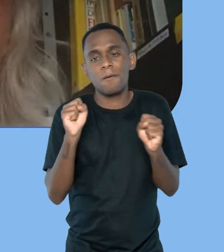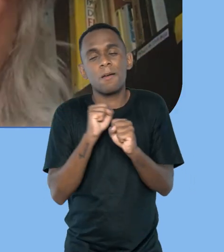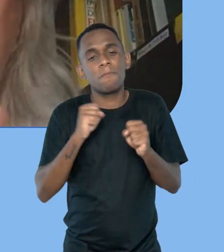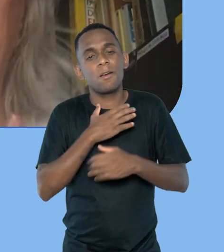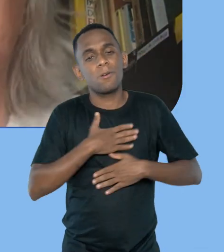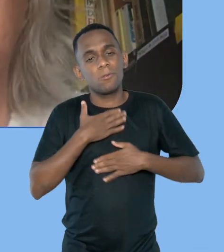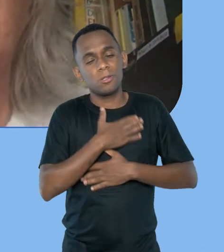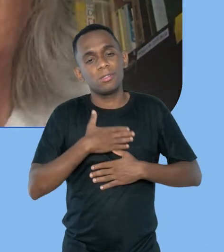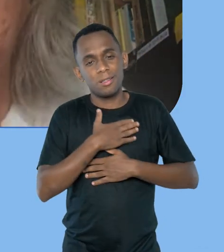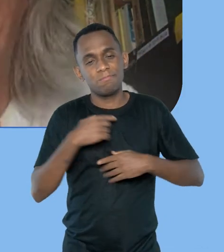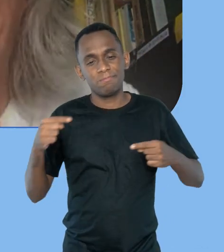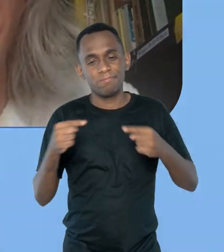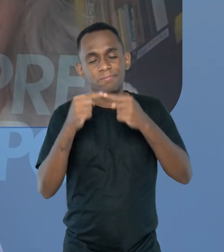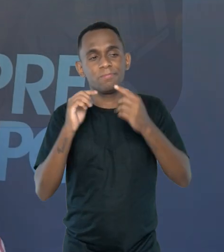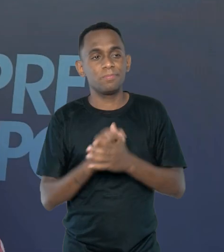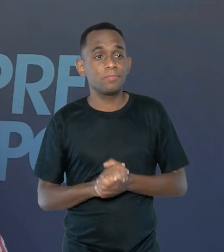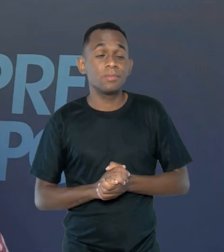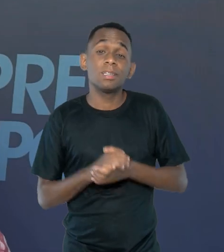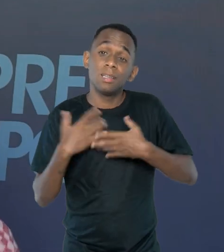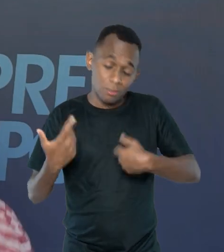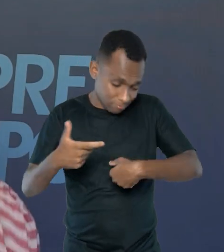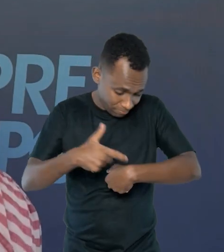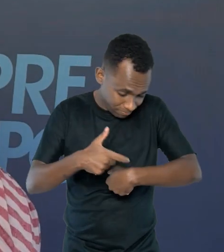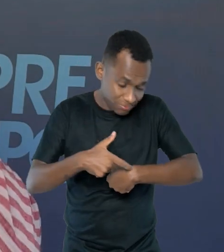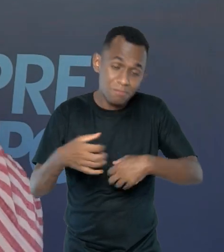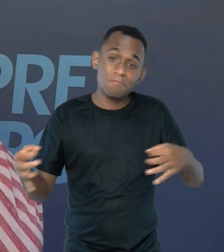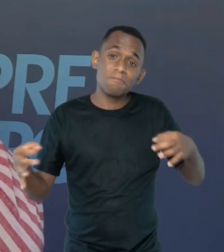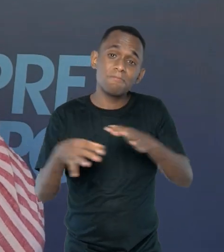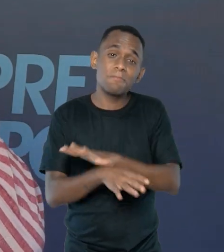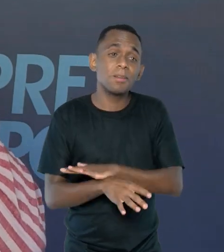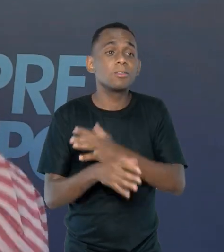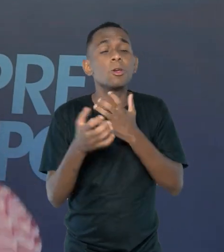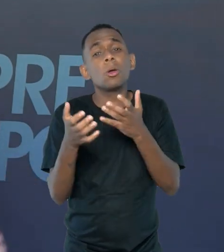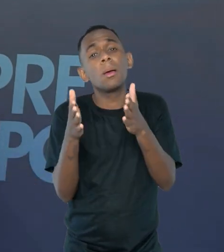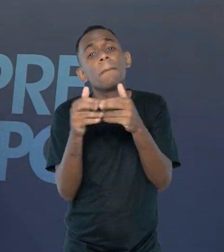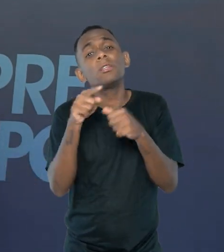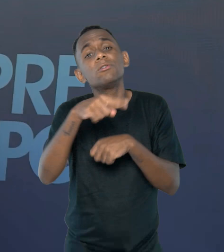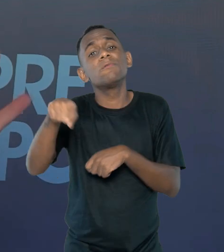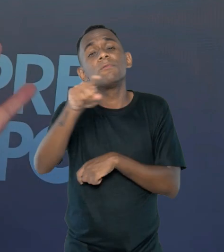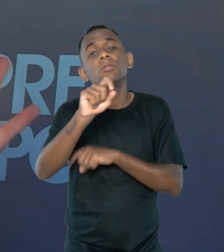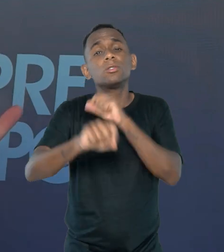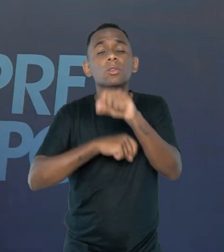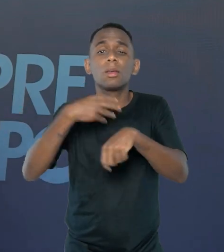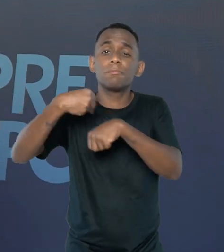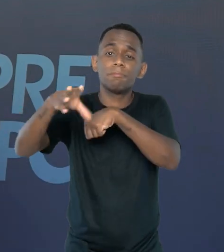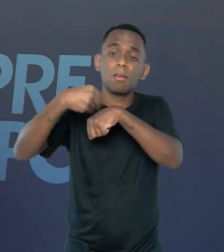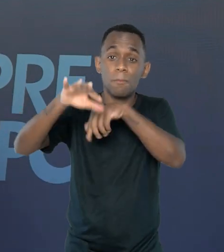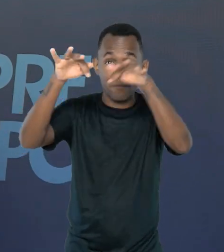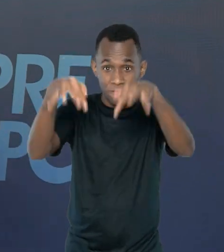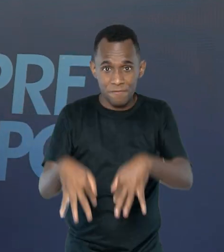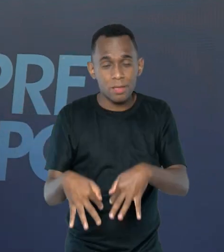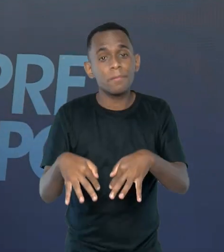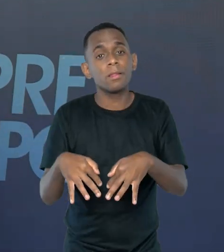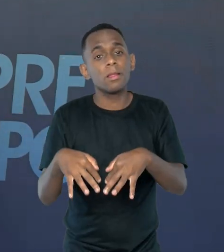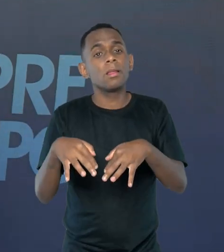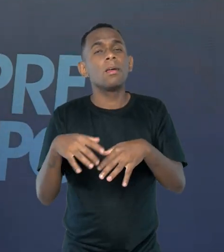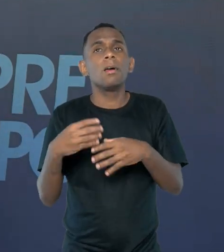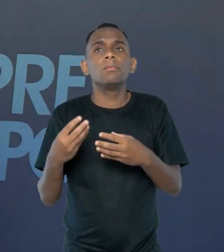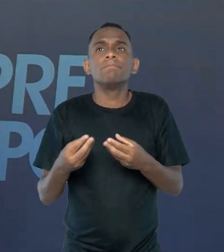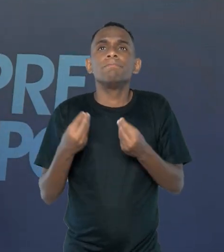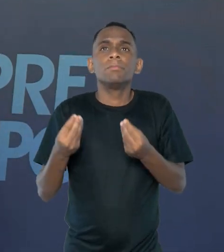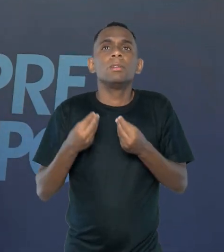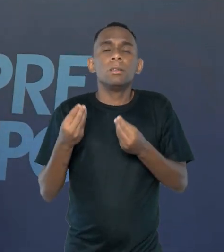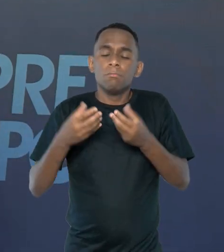e vão se apaixonar. Muito bom. Graça, nosso tempo acabou. Eu quero pedir para você deixar uma mensagem